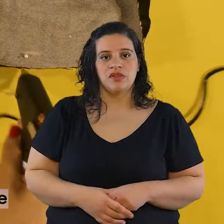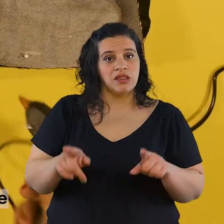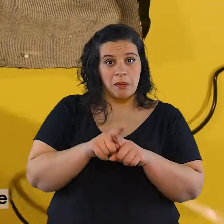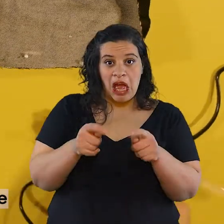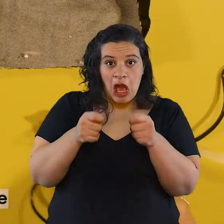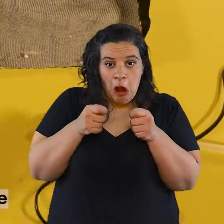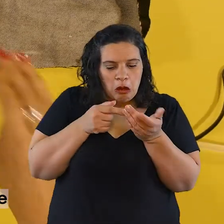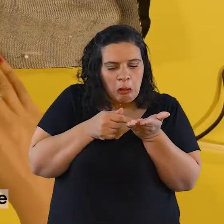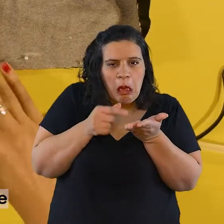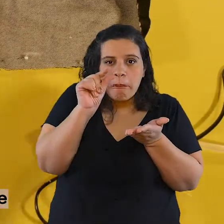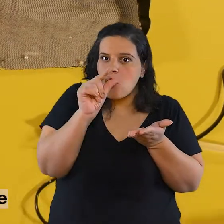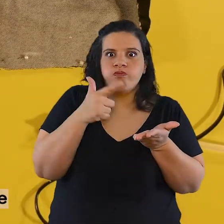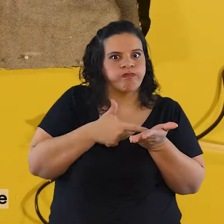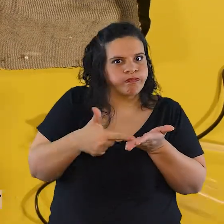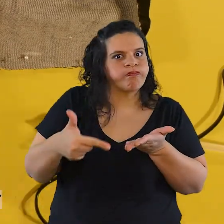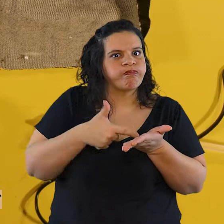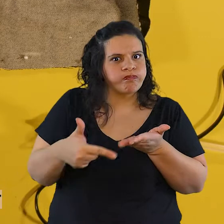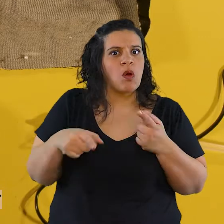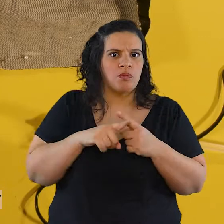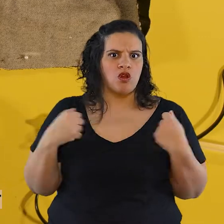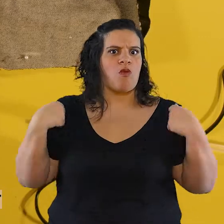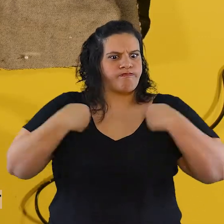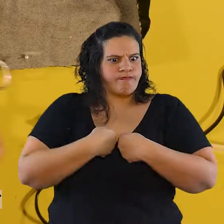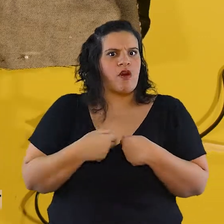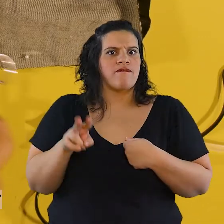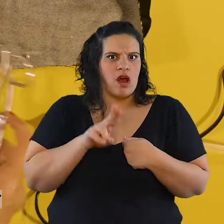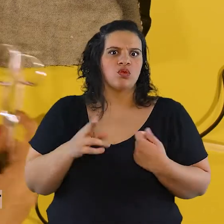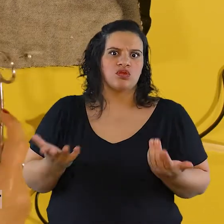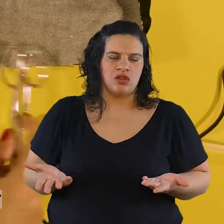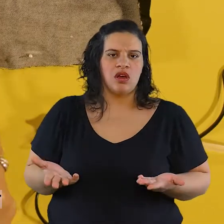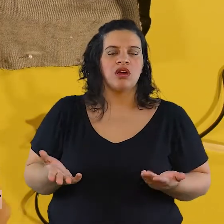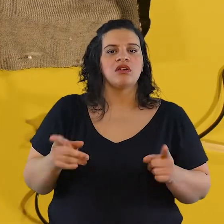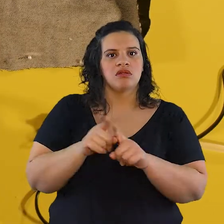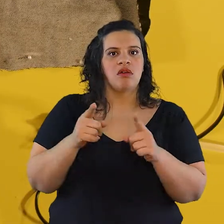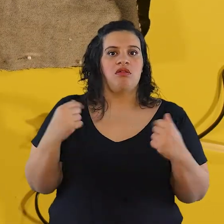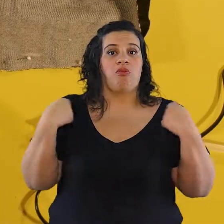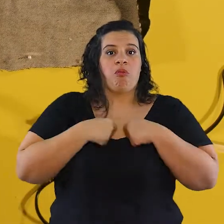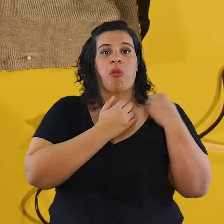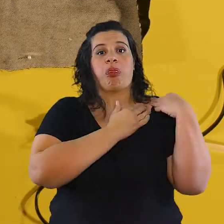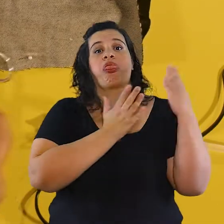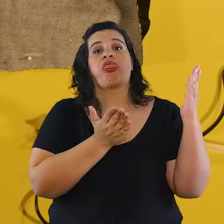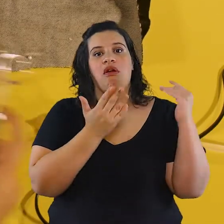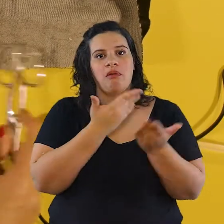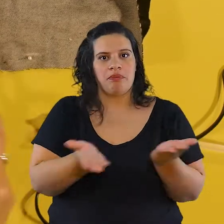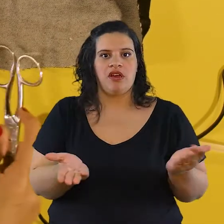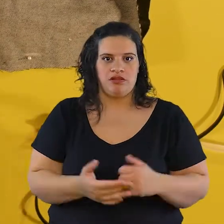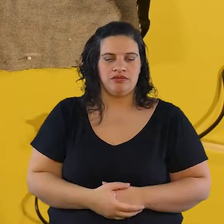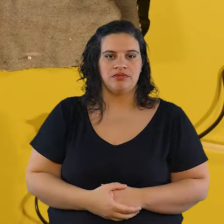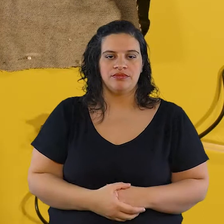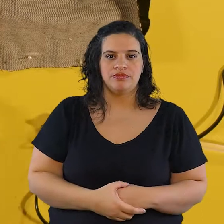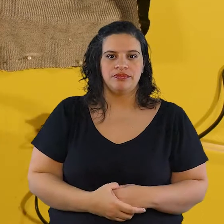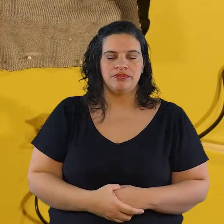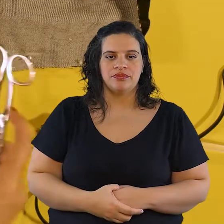E também não é legal não ter economia, tá, gente? Pensa que é uma peça que você vai usar e ela não pode abrir no